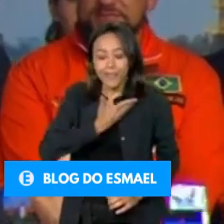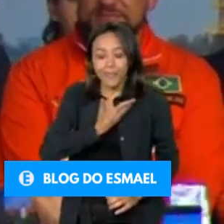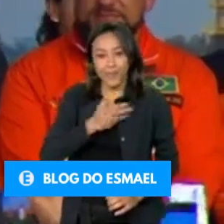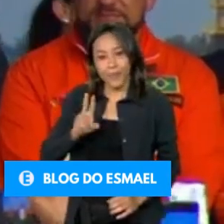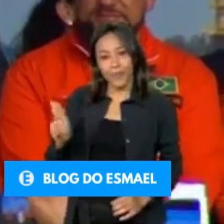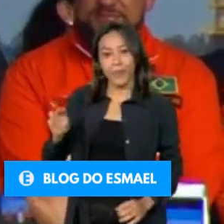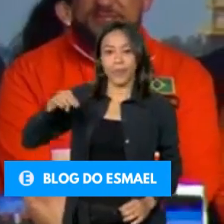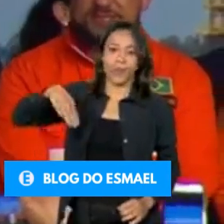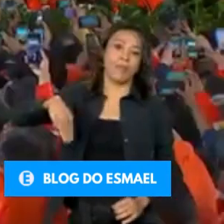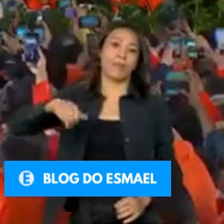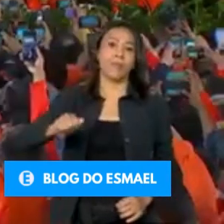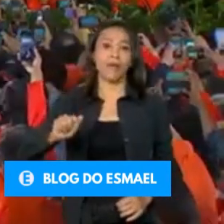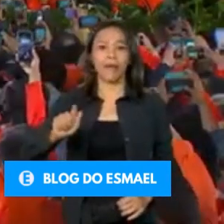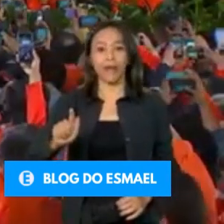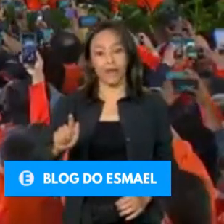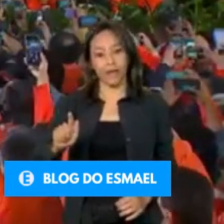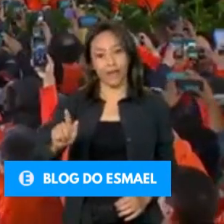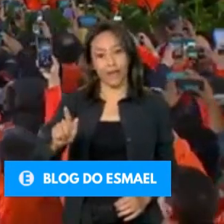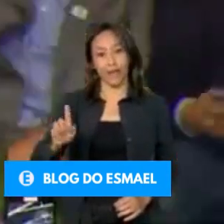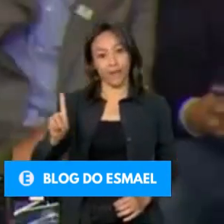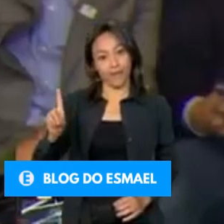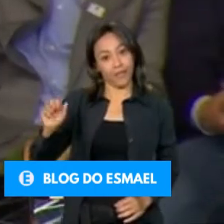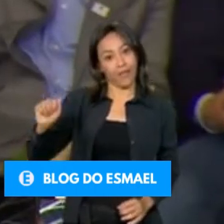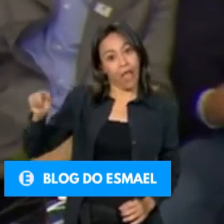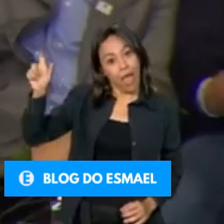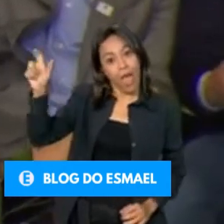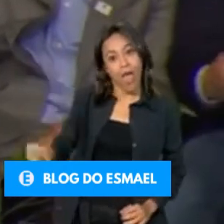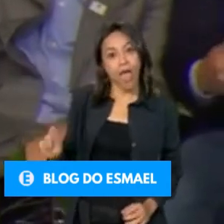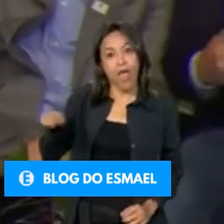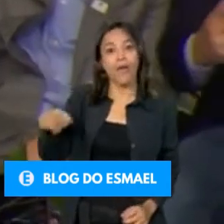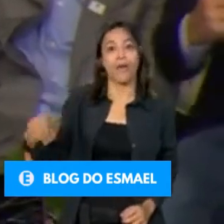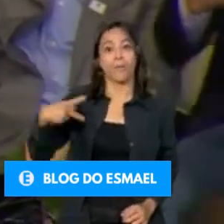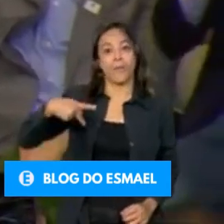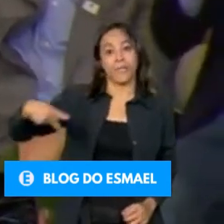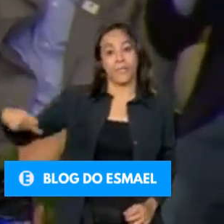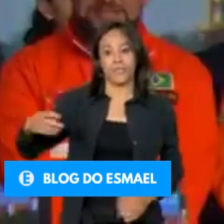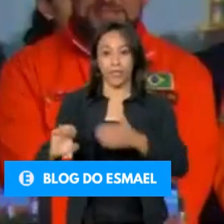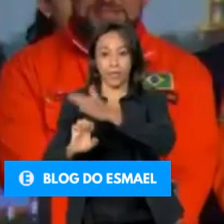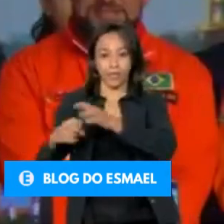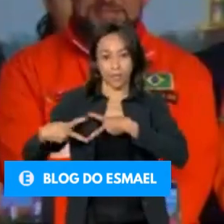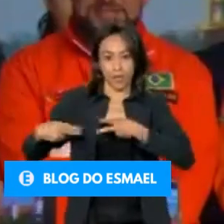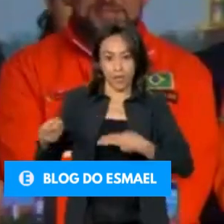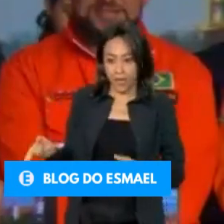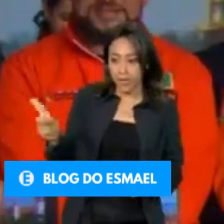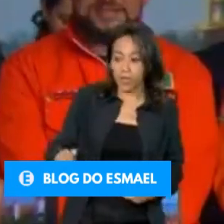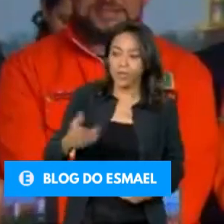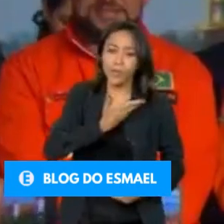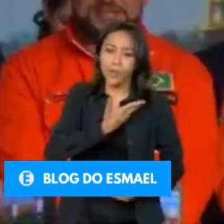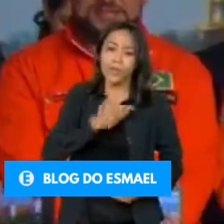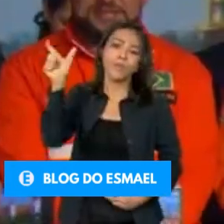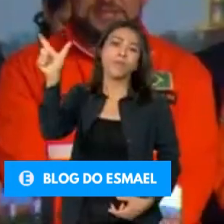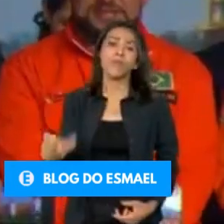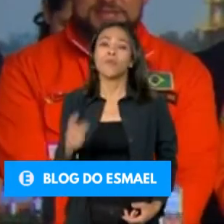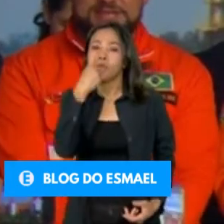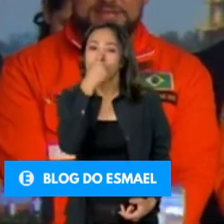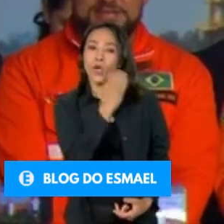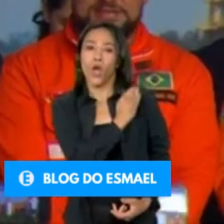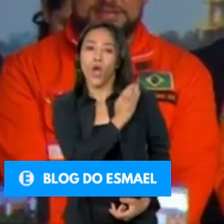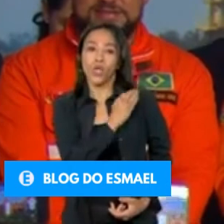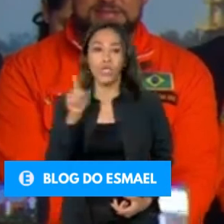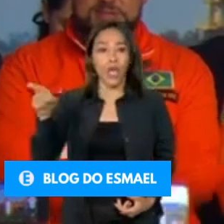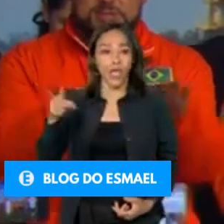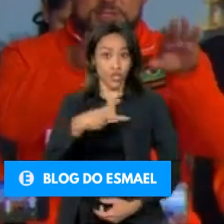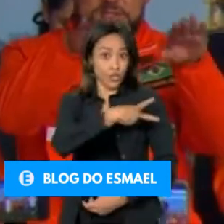Magda Chambriard, presidenta da Petrobras. Cumprimentar o companheiro Rui Costa, que é o ministro-chefe da Casa